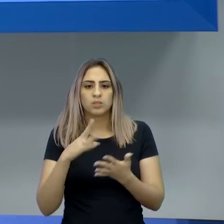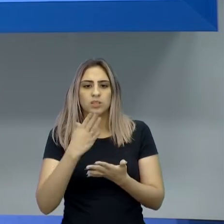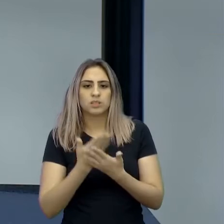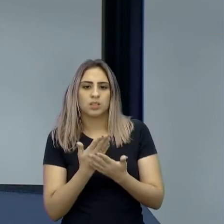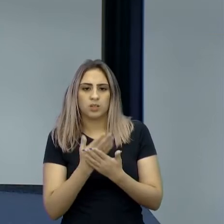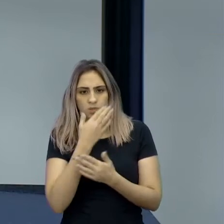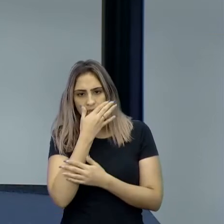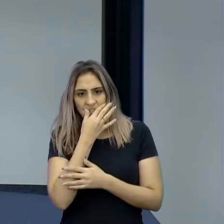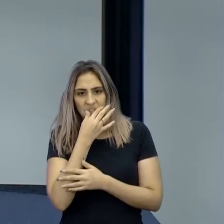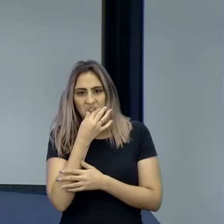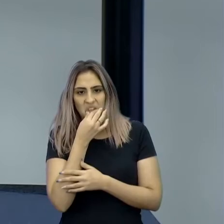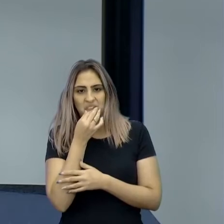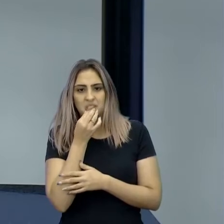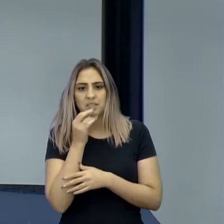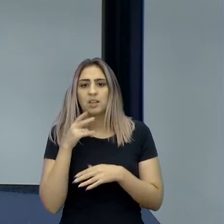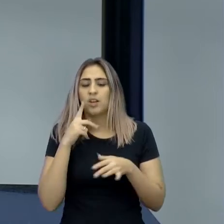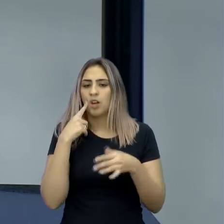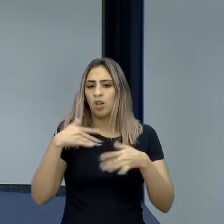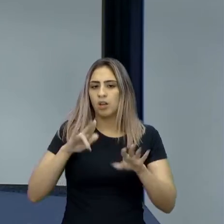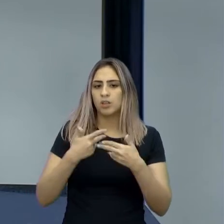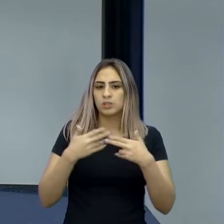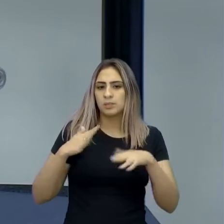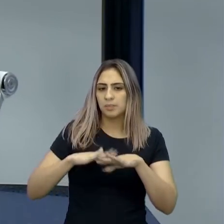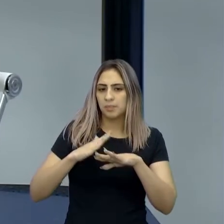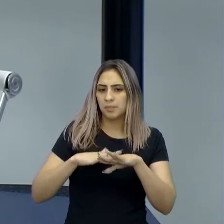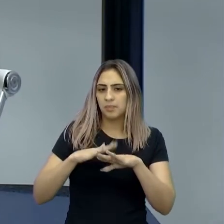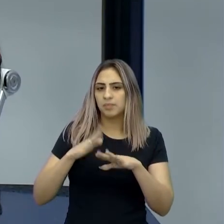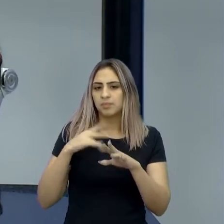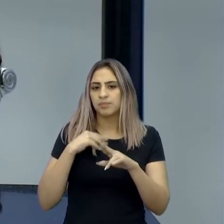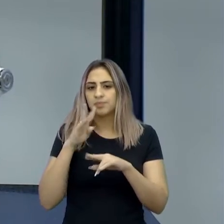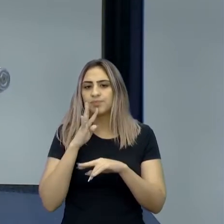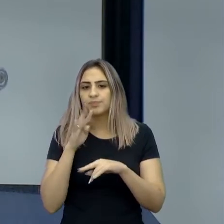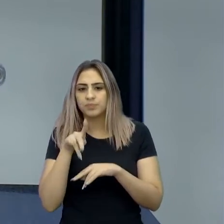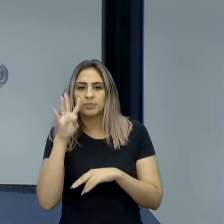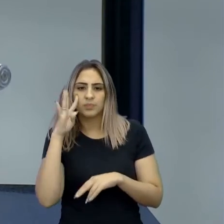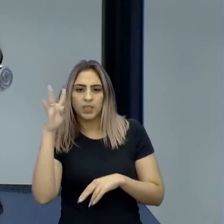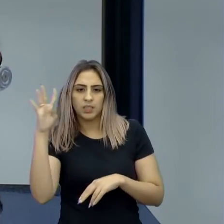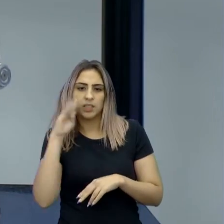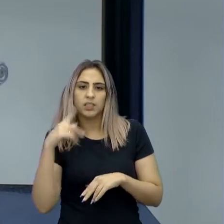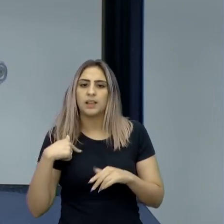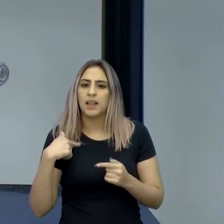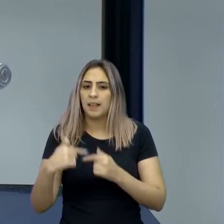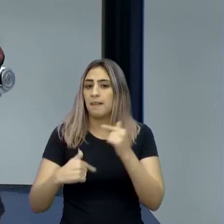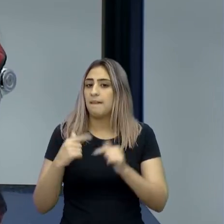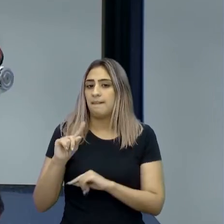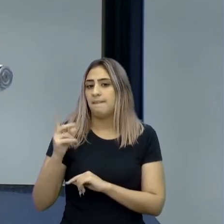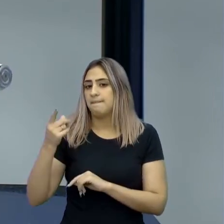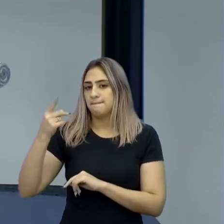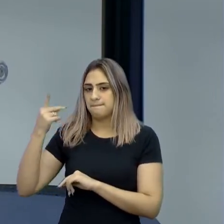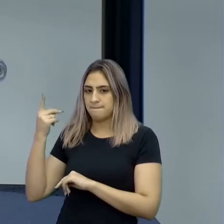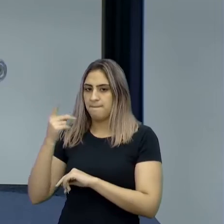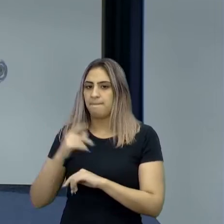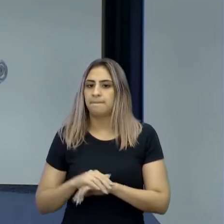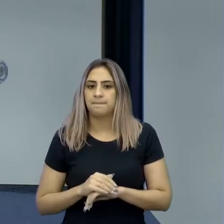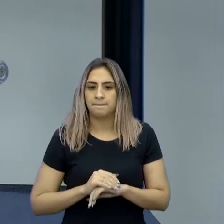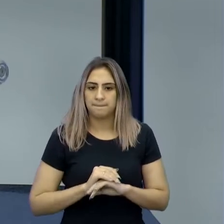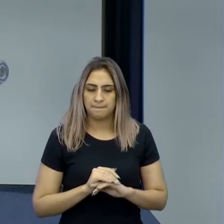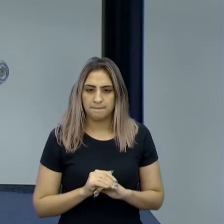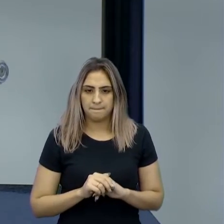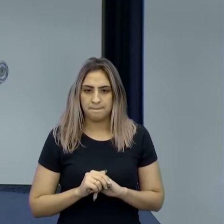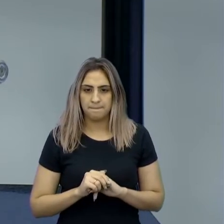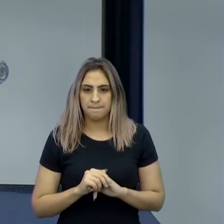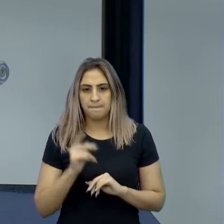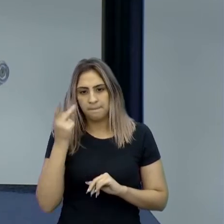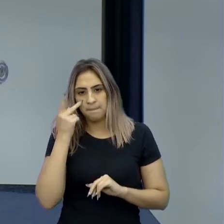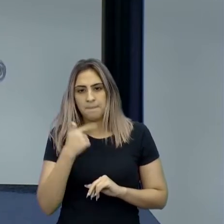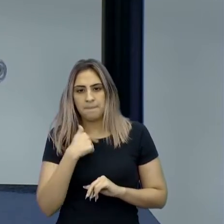aulas? Olha, uma das coisas para mim é que eu conheci um teórico que eu não trabalhava antes, né? E para